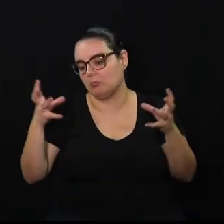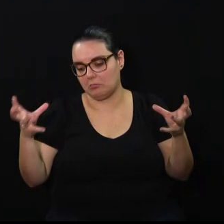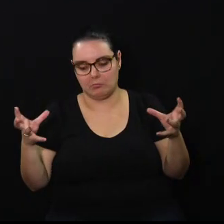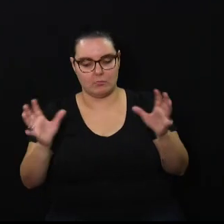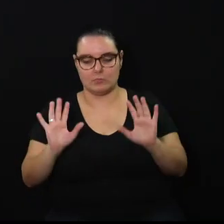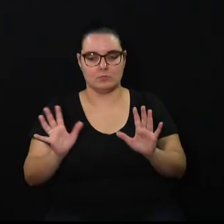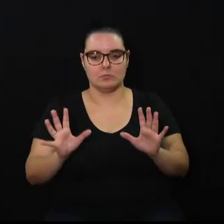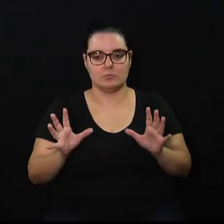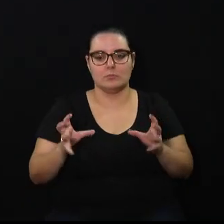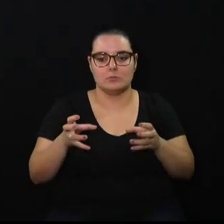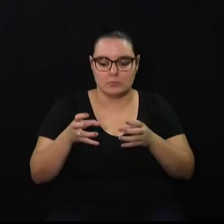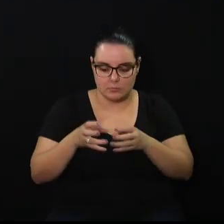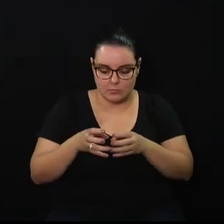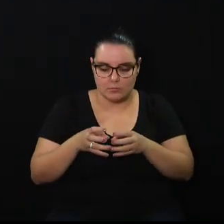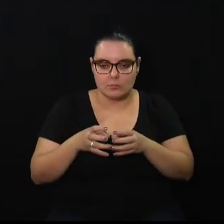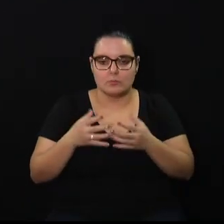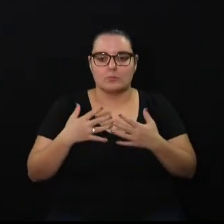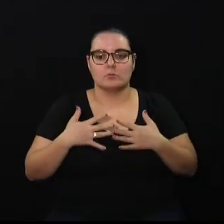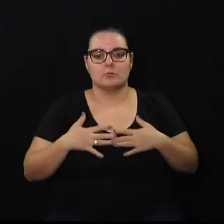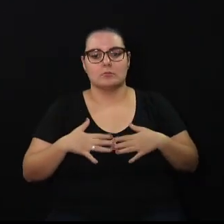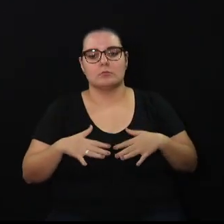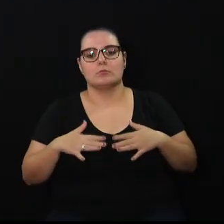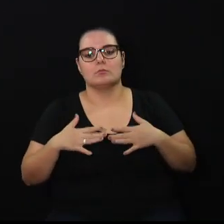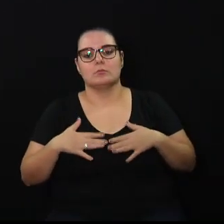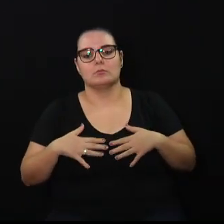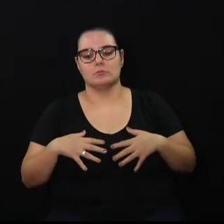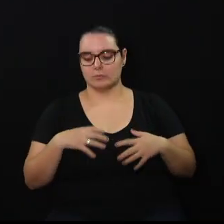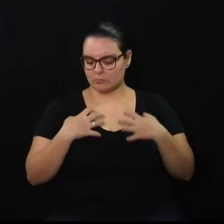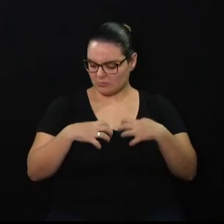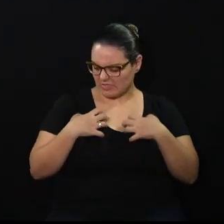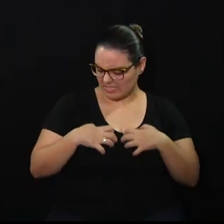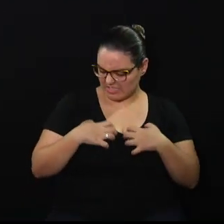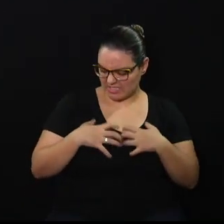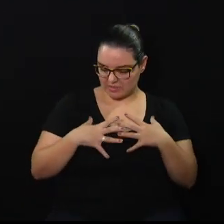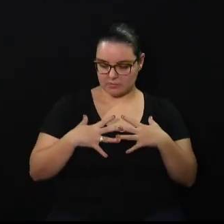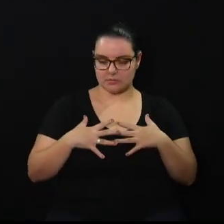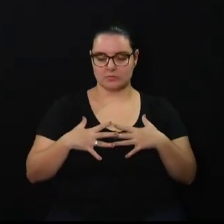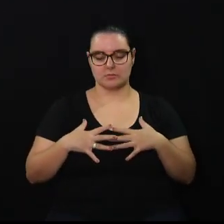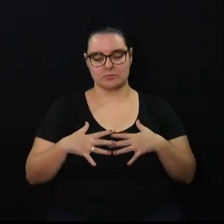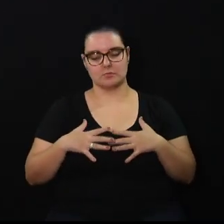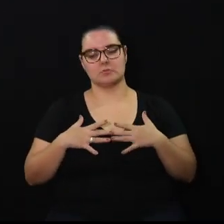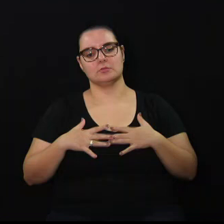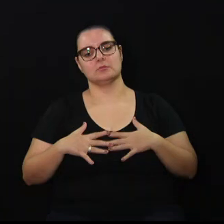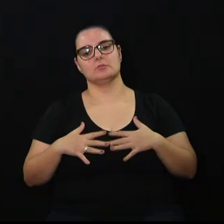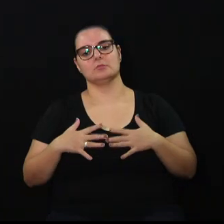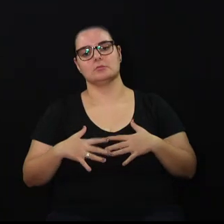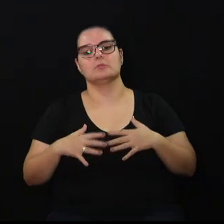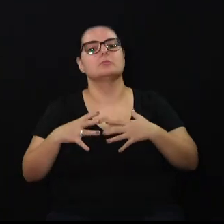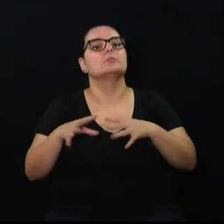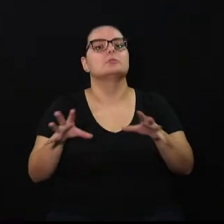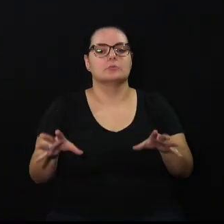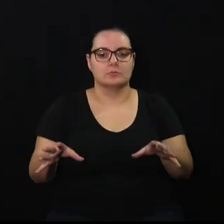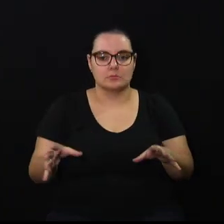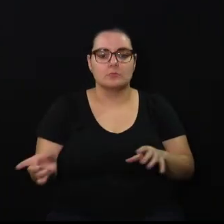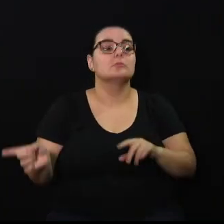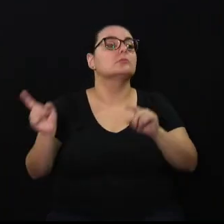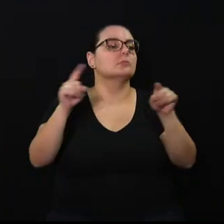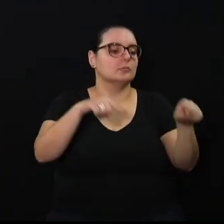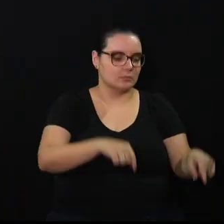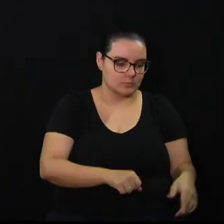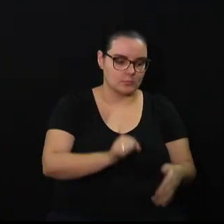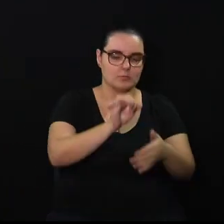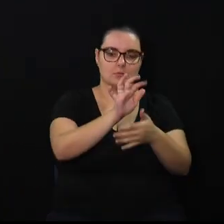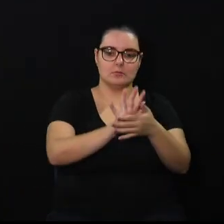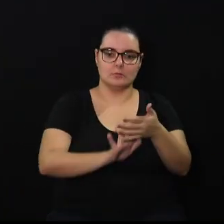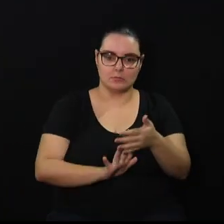lá conseguiu se acalmar estabilidade no il caixinhas de de pompom sei lá o quê pra ele volta na atividade